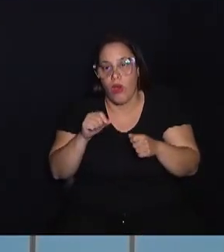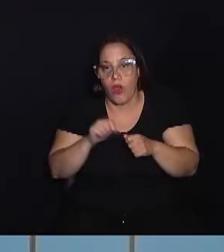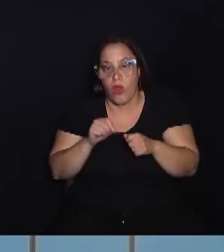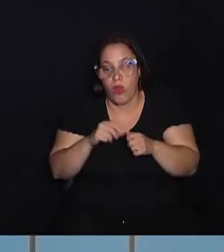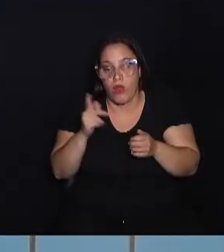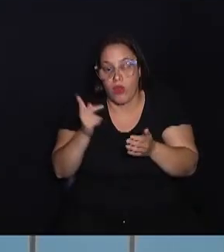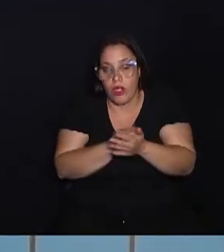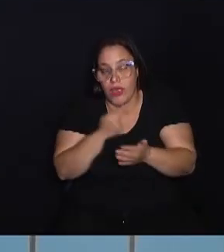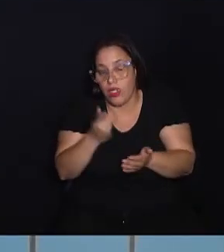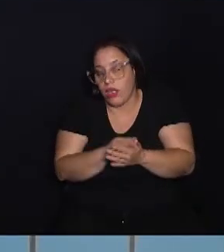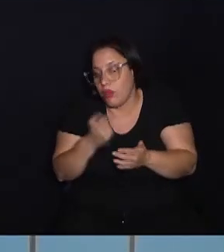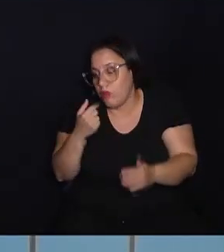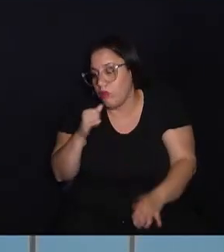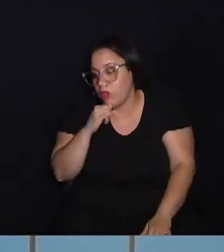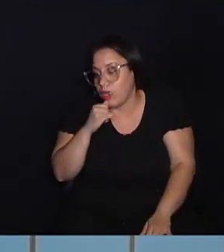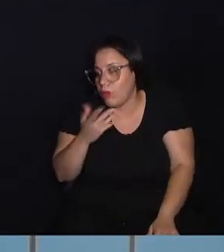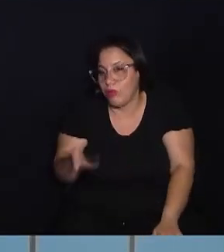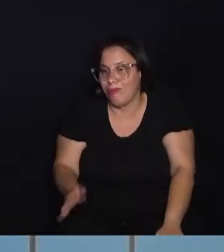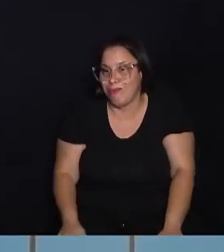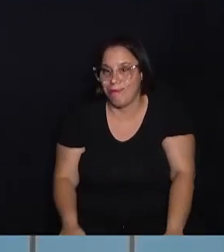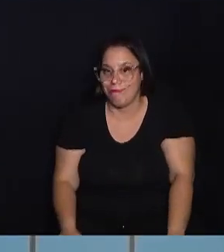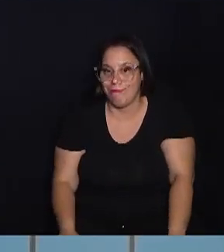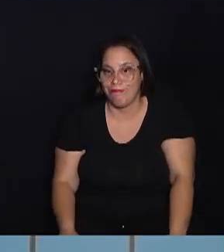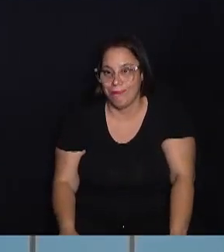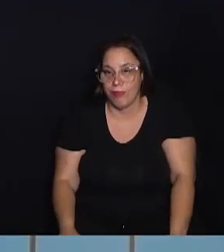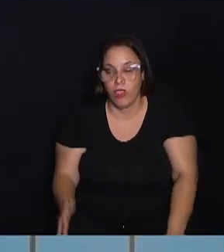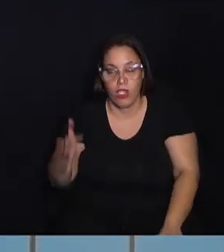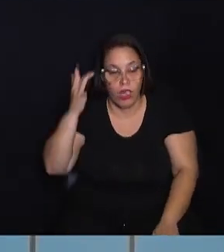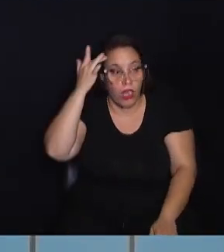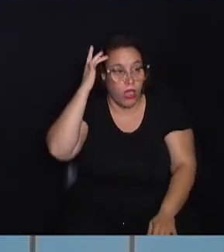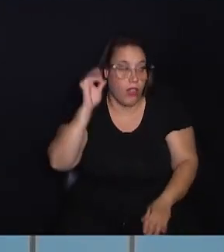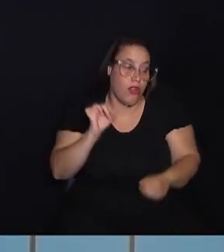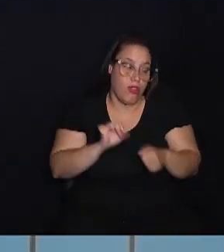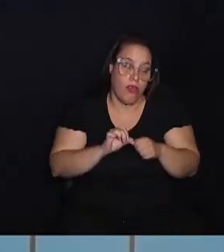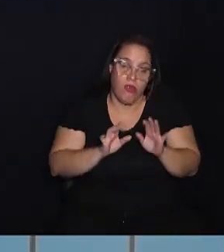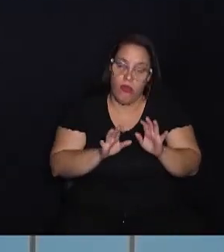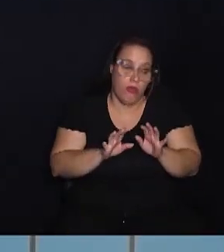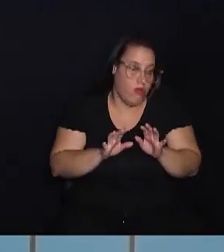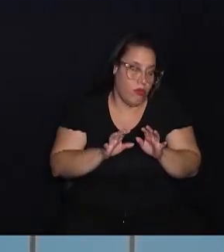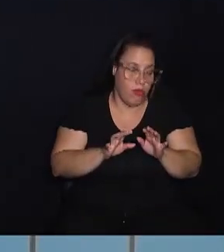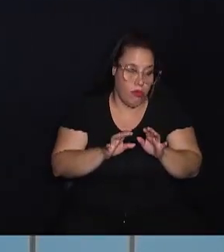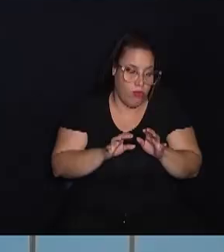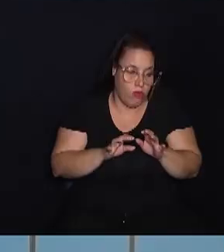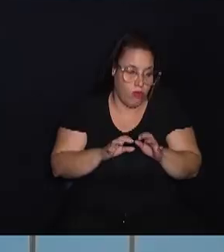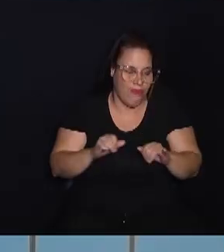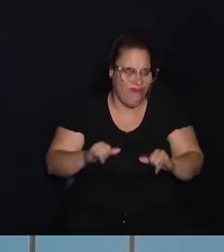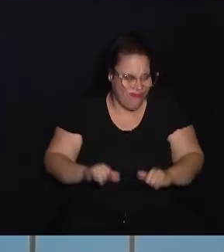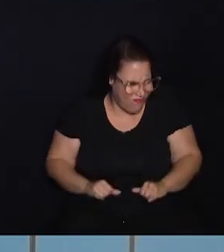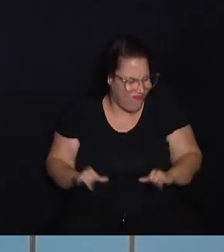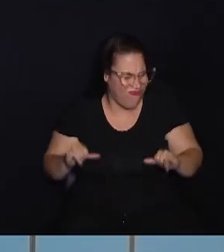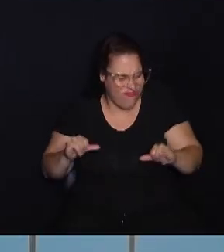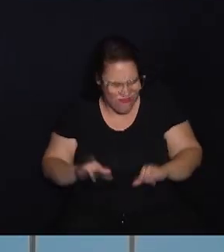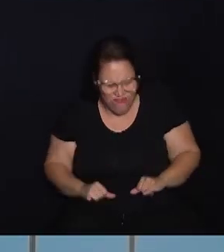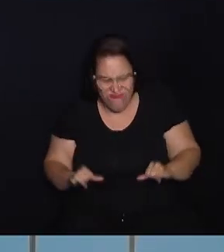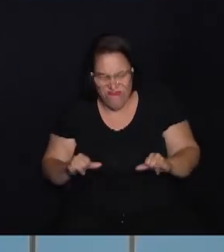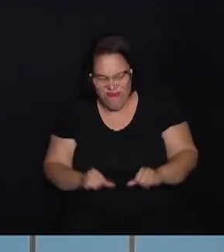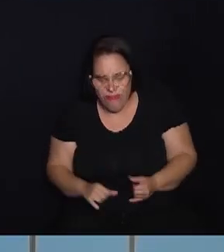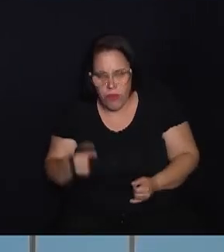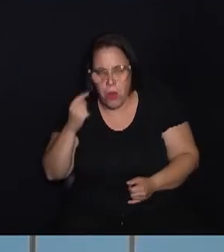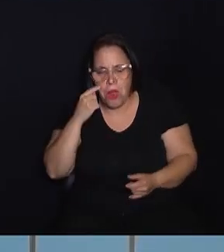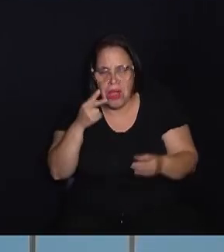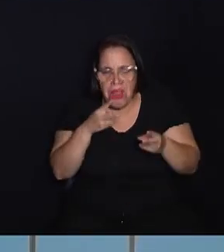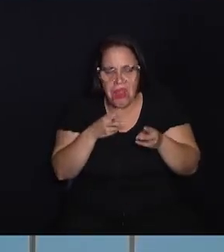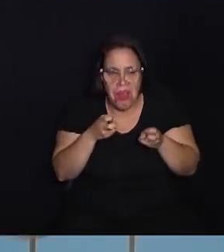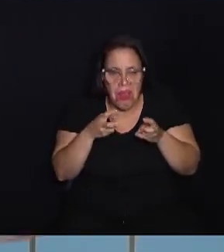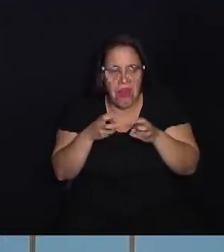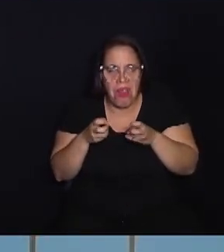exemplo. Né? Talvez você nem saiba que tinha feito, mas o sofrer vai fazer que você enxergue lá e